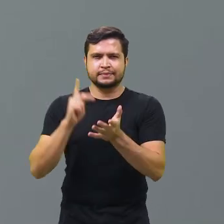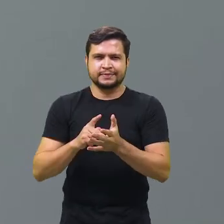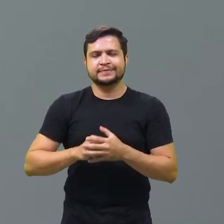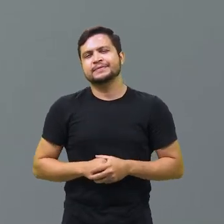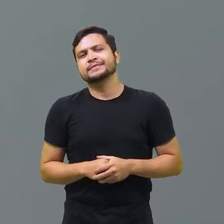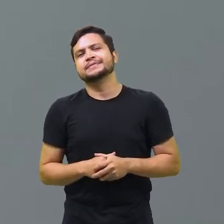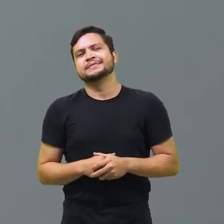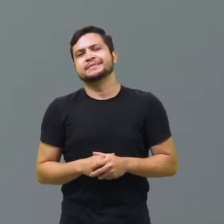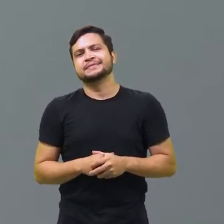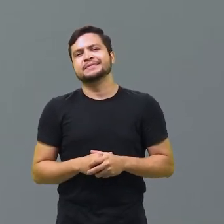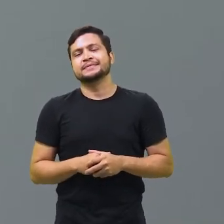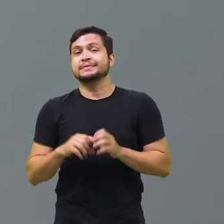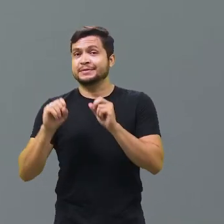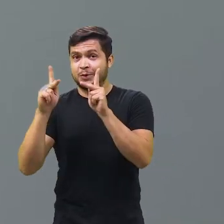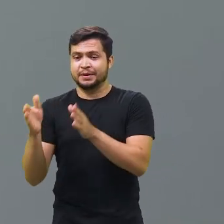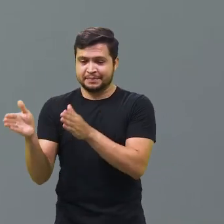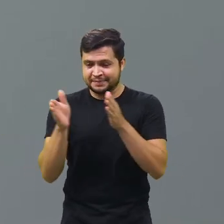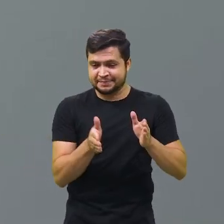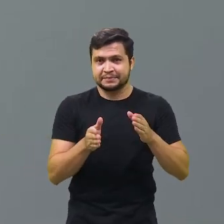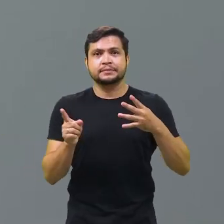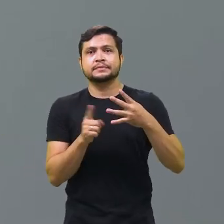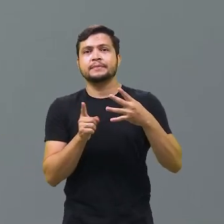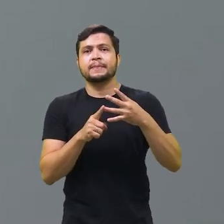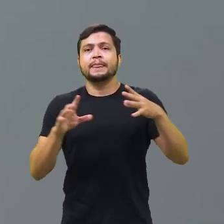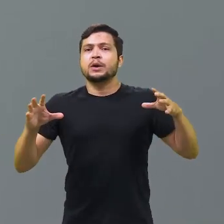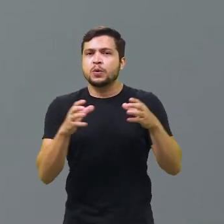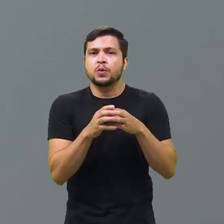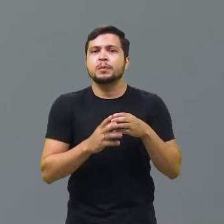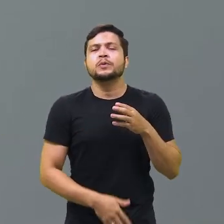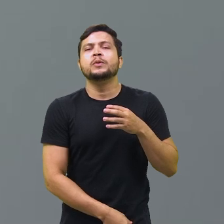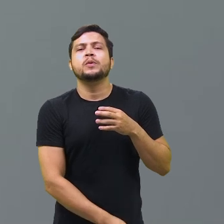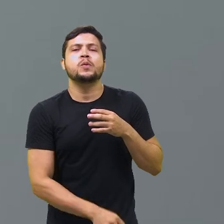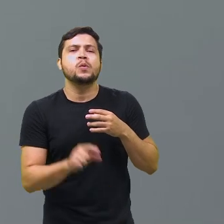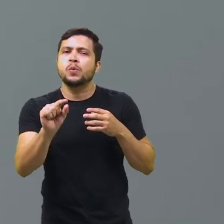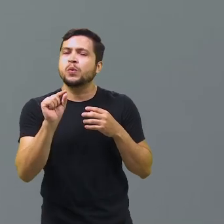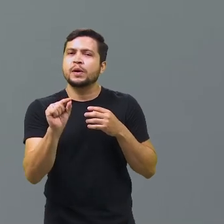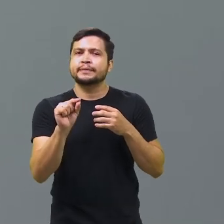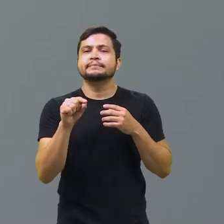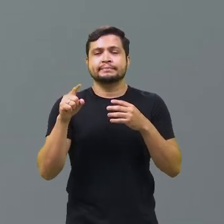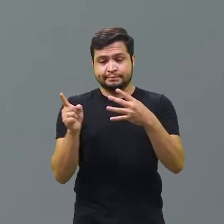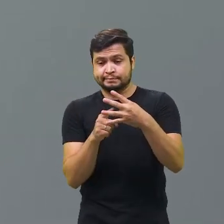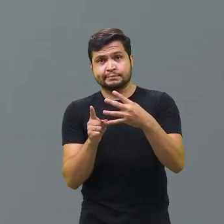reprodutivo. Partindo das pteridófitas, o próximo grupo que vai se desenvolver na escala